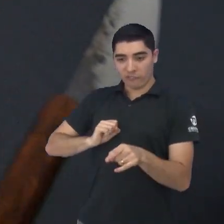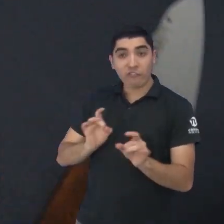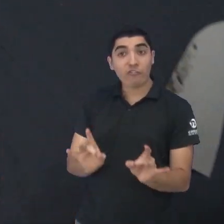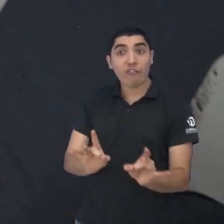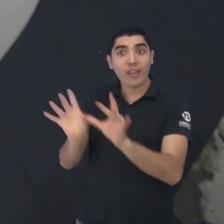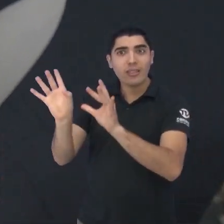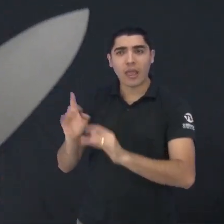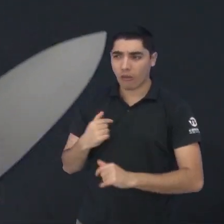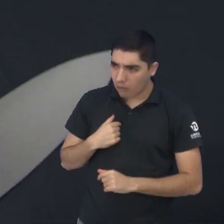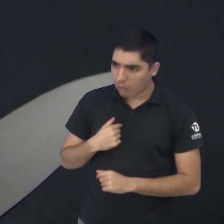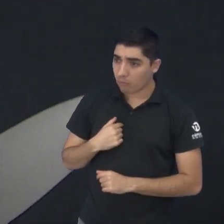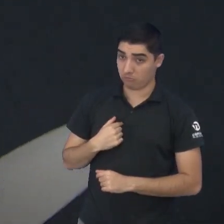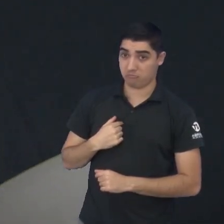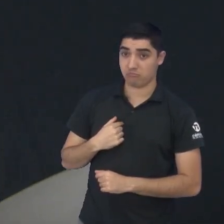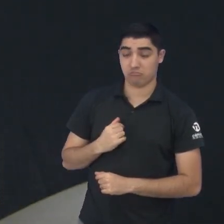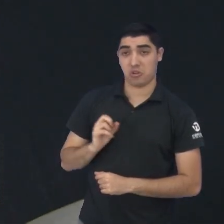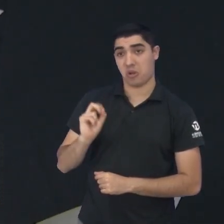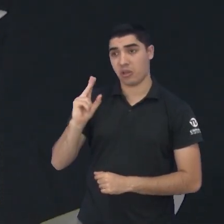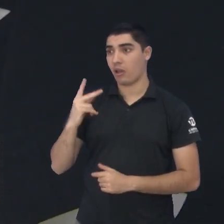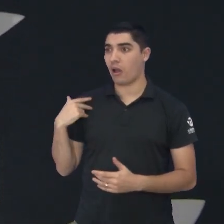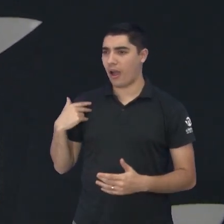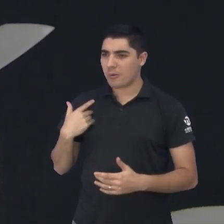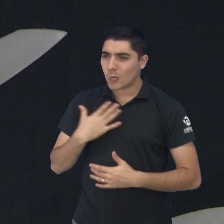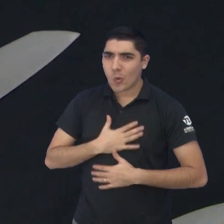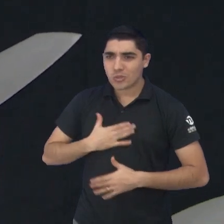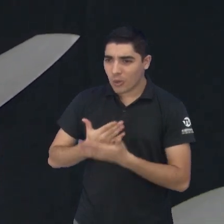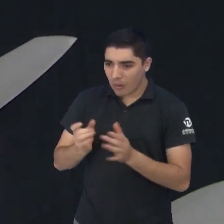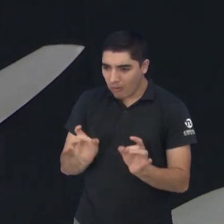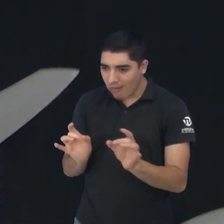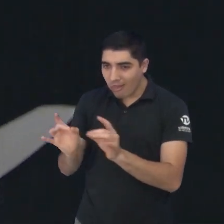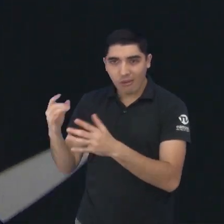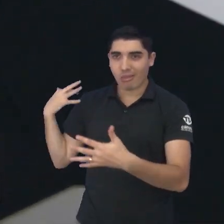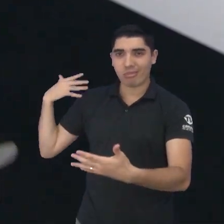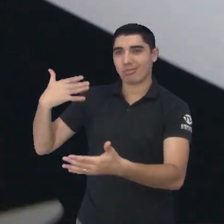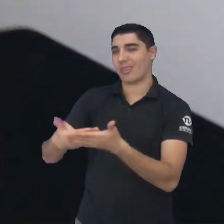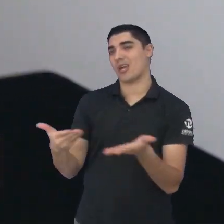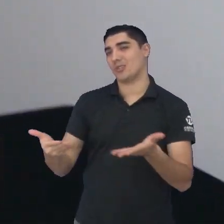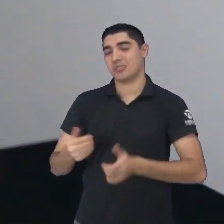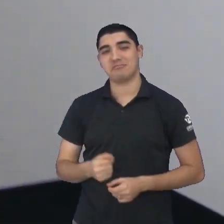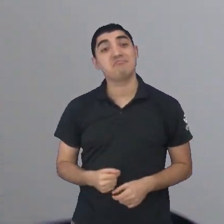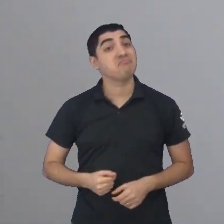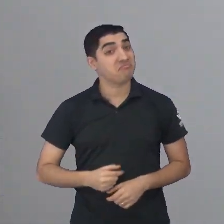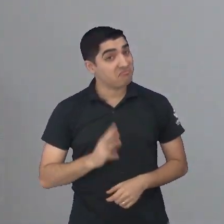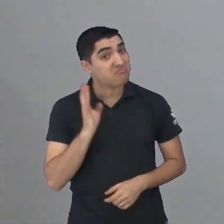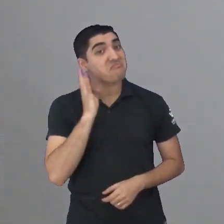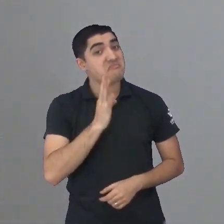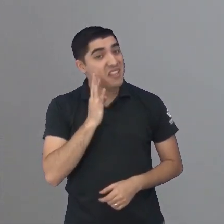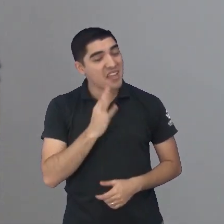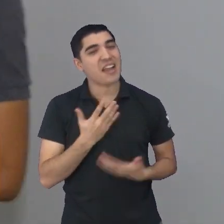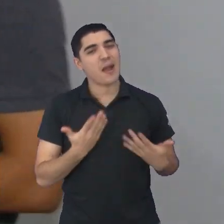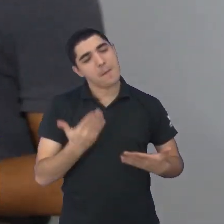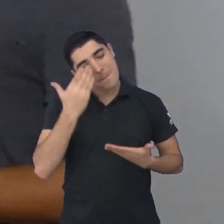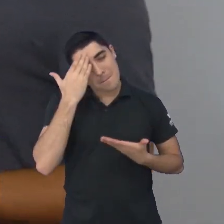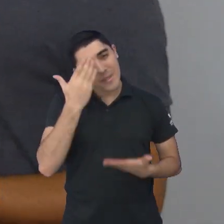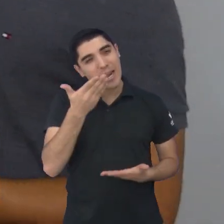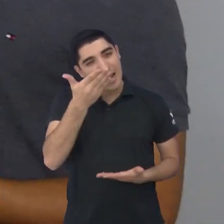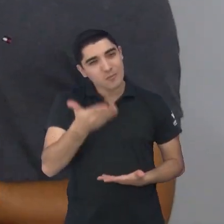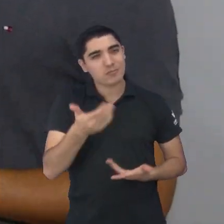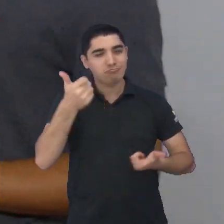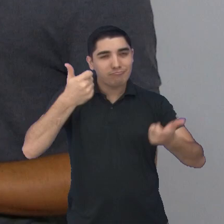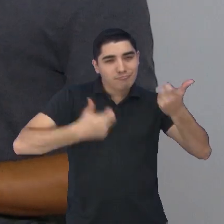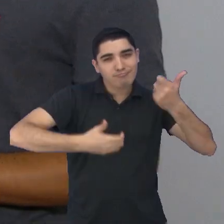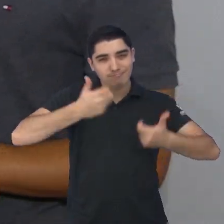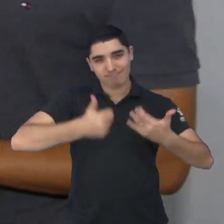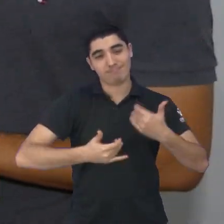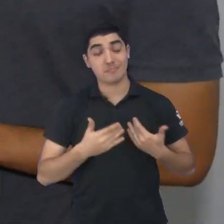faca, eu continuei vendendo e estou vendendo até hoje. Perfeito, muito legal o seu trabalho, Anderson, muito obrigada pelas informações,